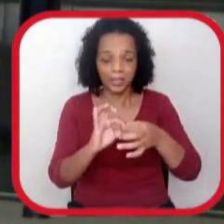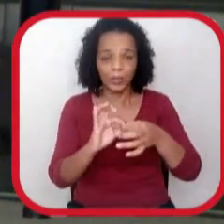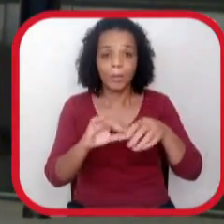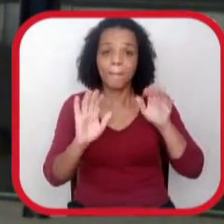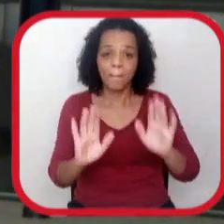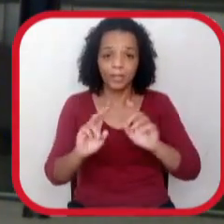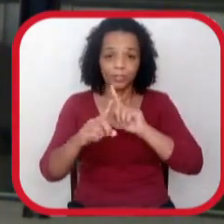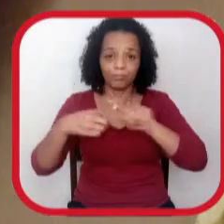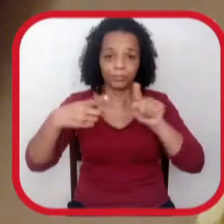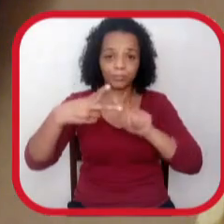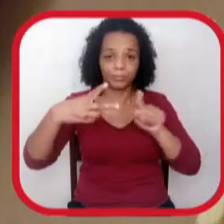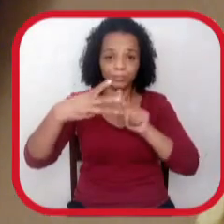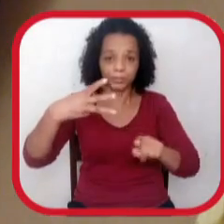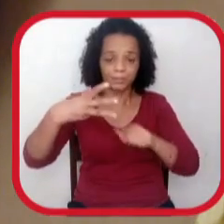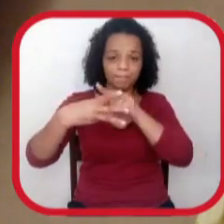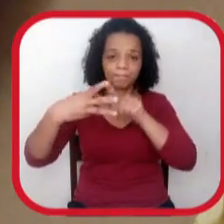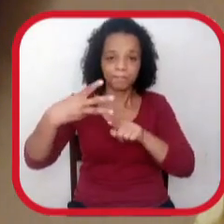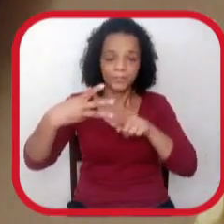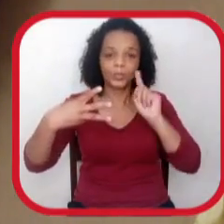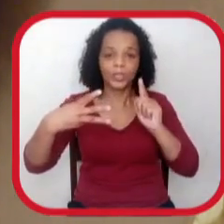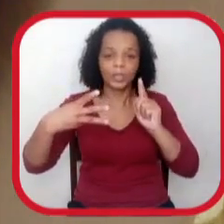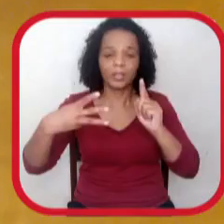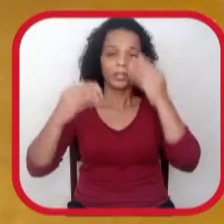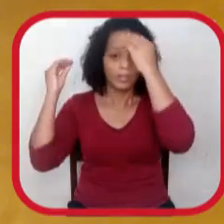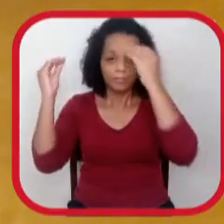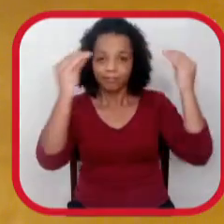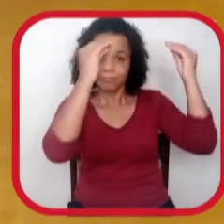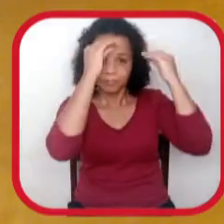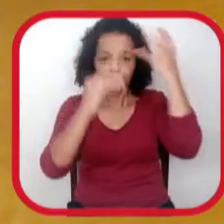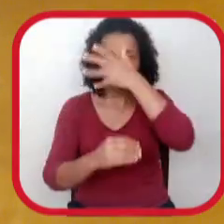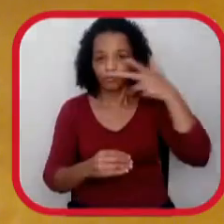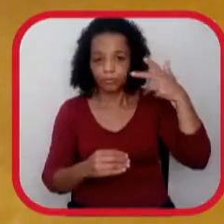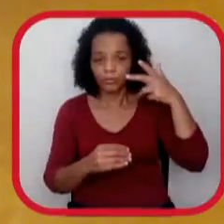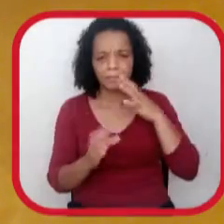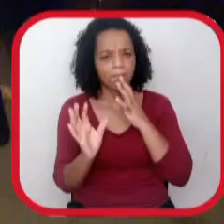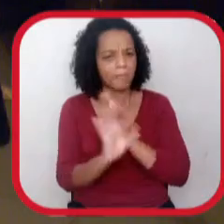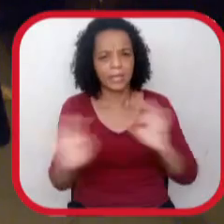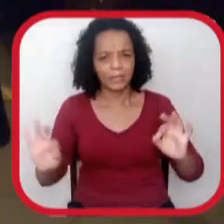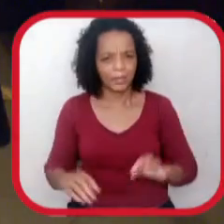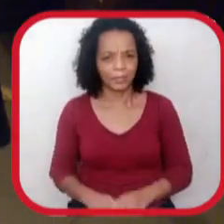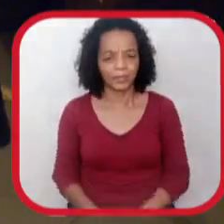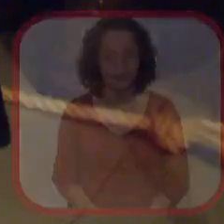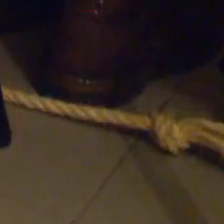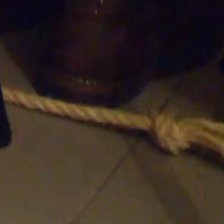essa ligação e esse olhar, mas são 3 lugares de representação e 3 lugares